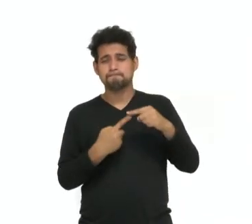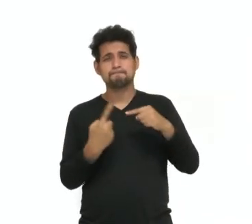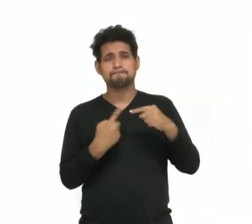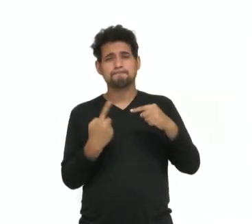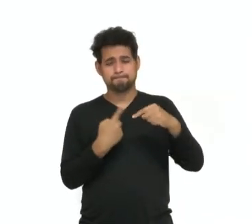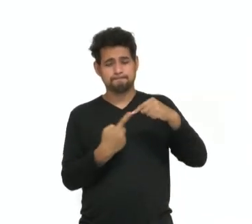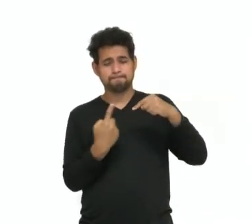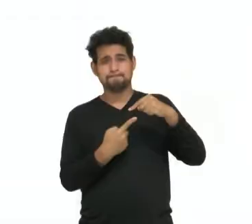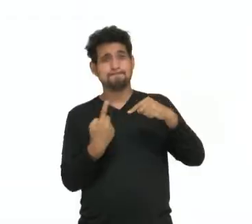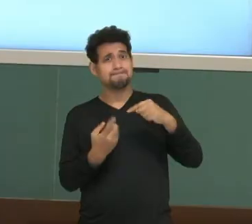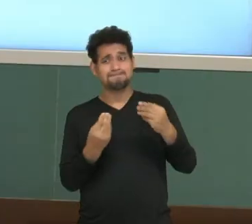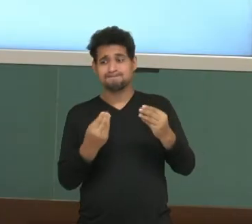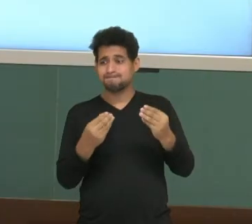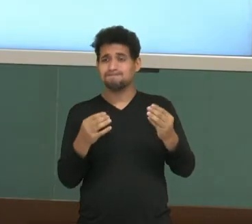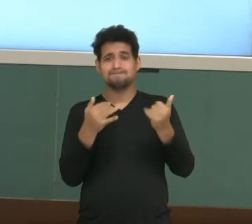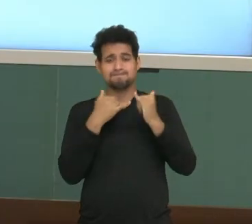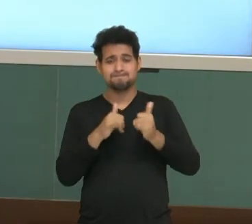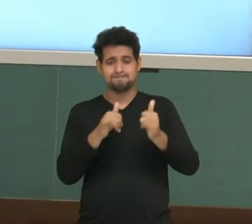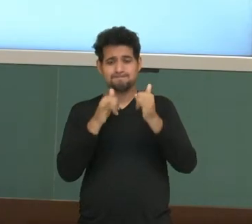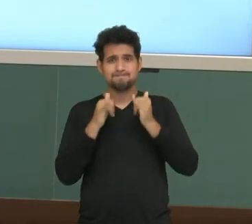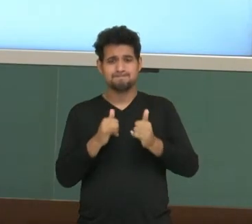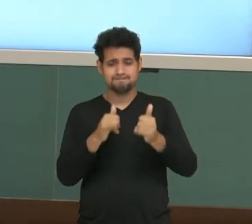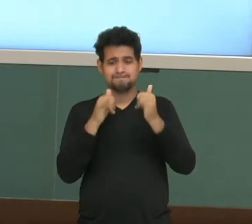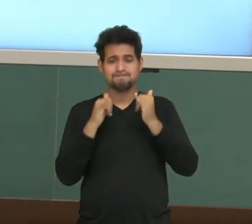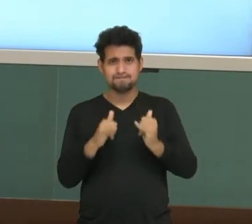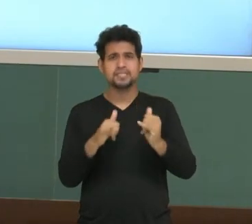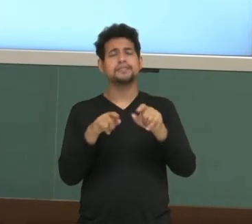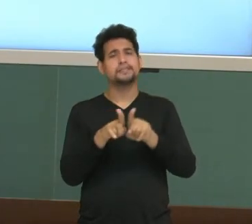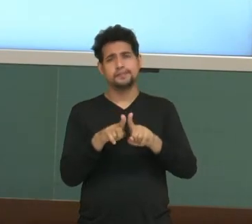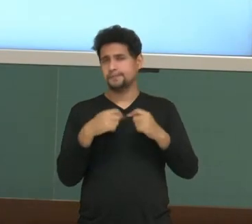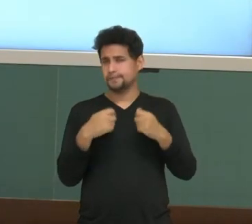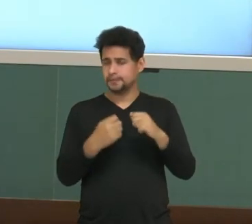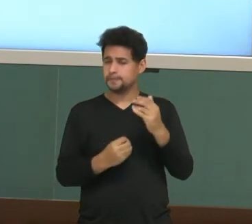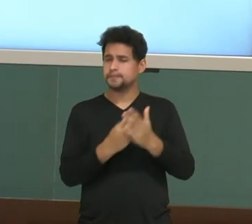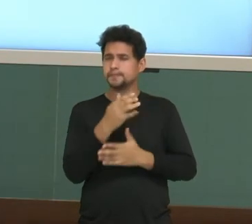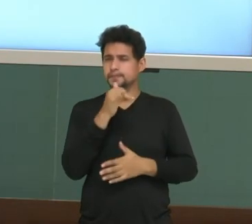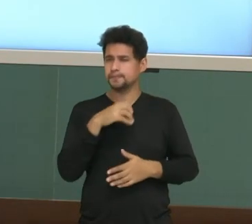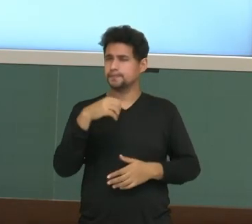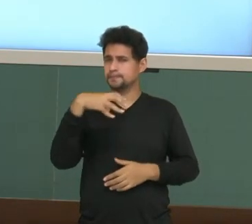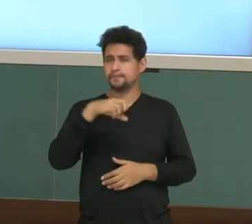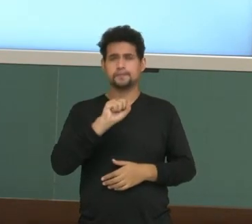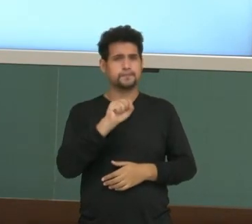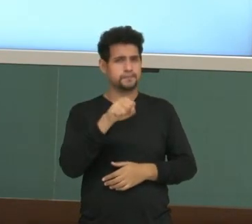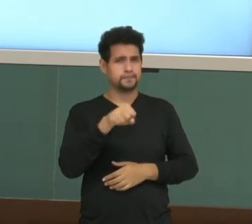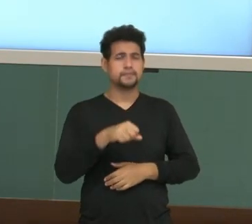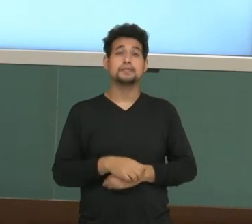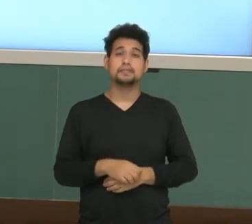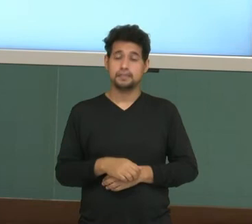alta demanda. Há uma necessidade muito grande de se produzir energia nas usinas